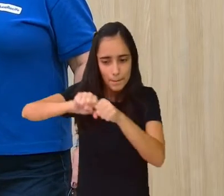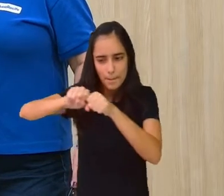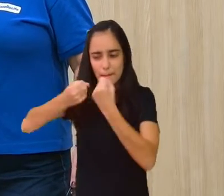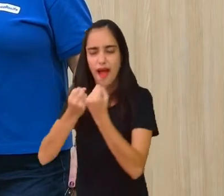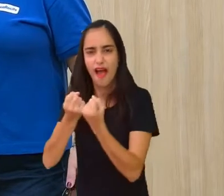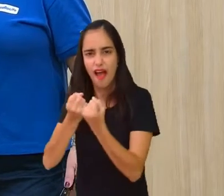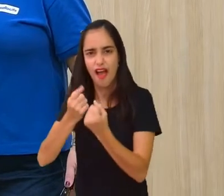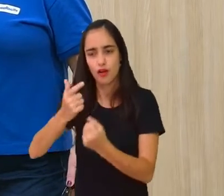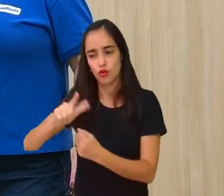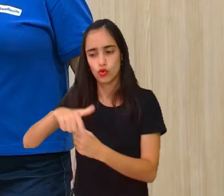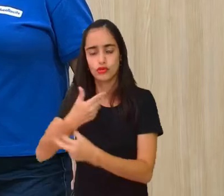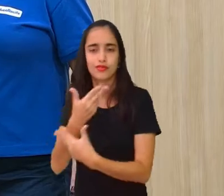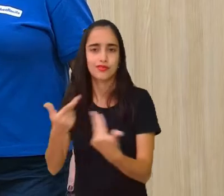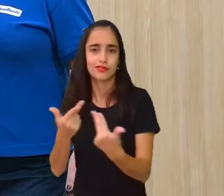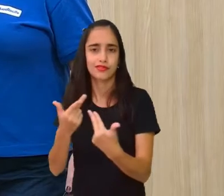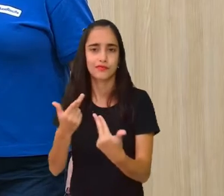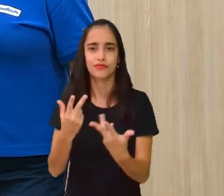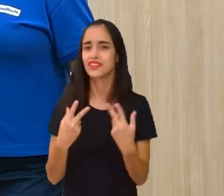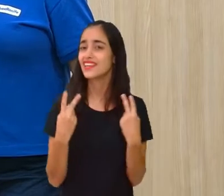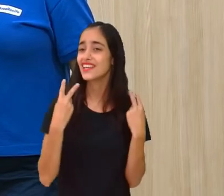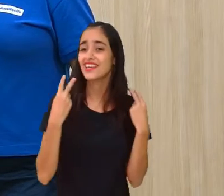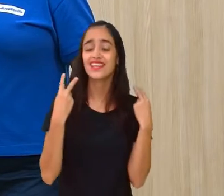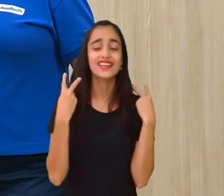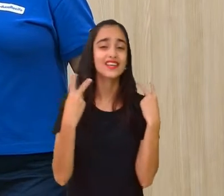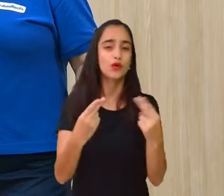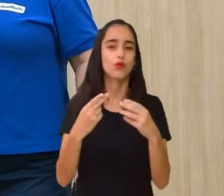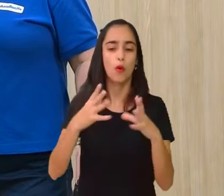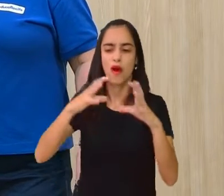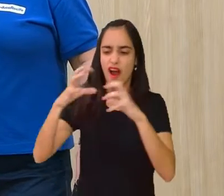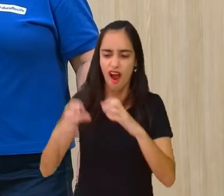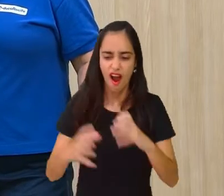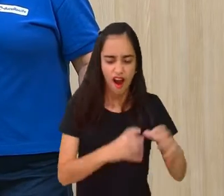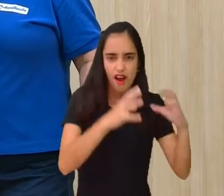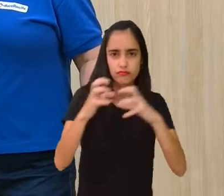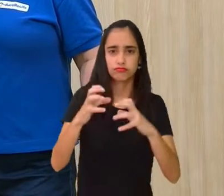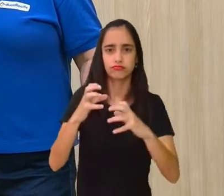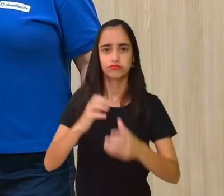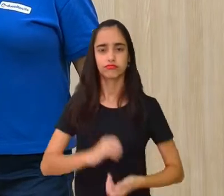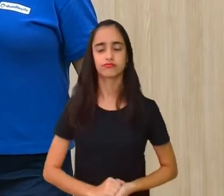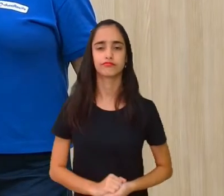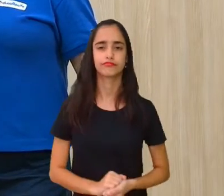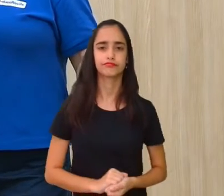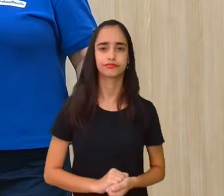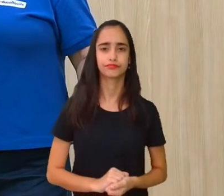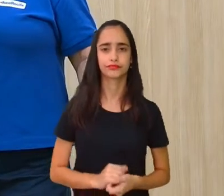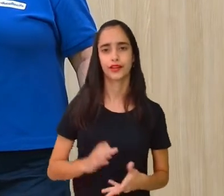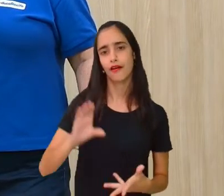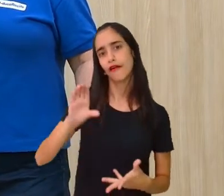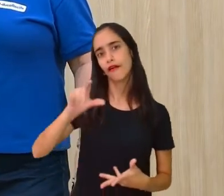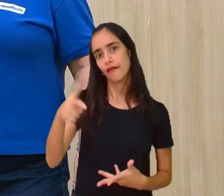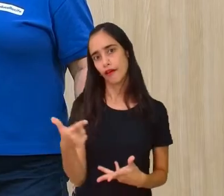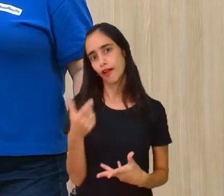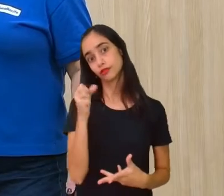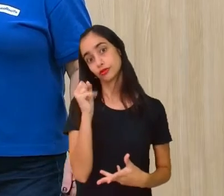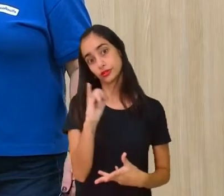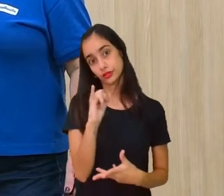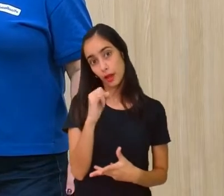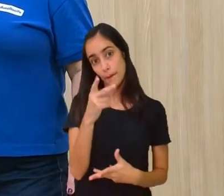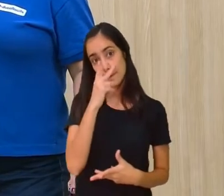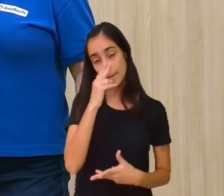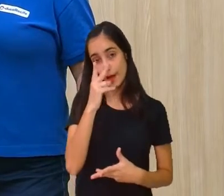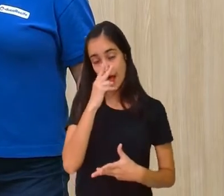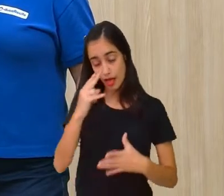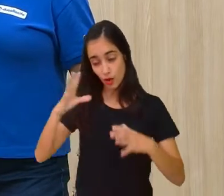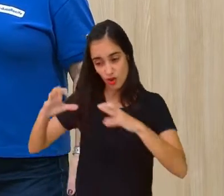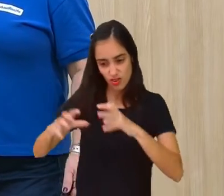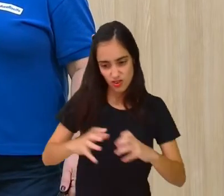é como se fosse uma luta, a destruição daqueles agentes. Claro que se é uma luta, aí